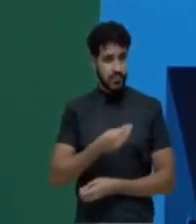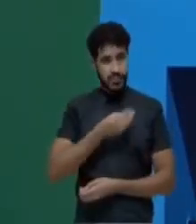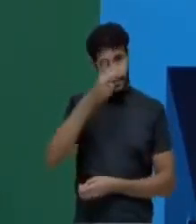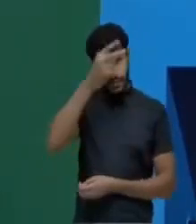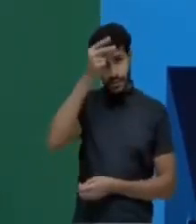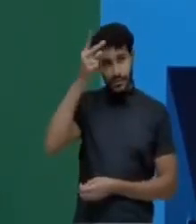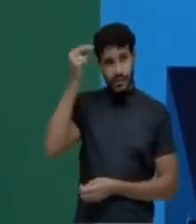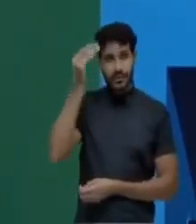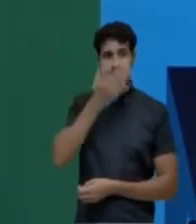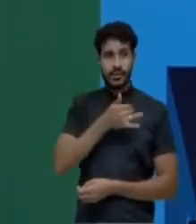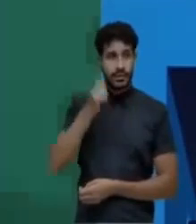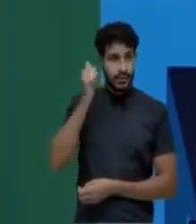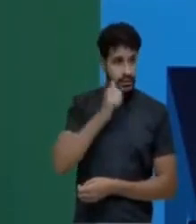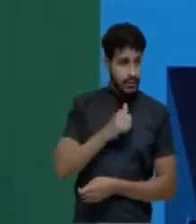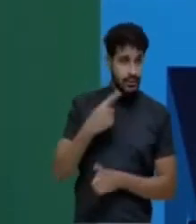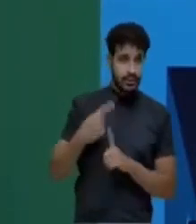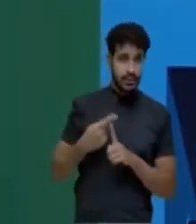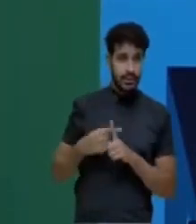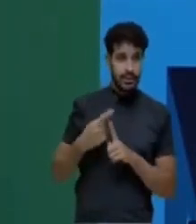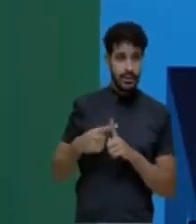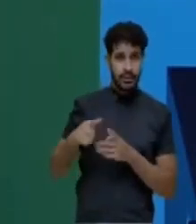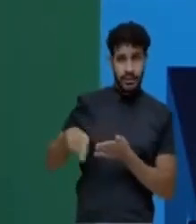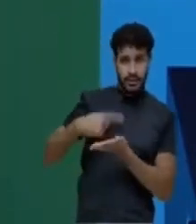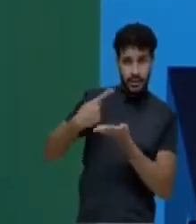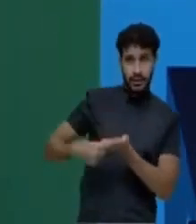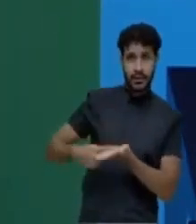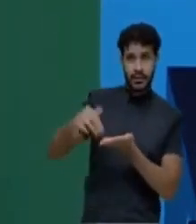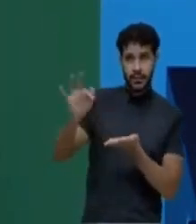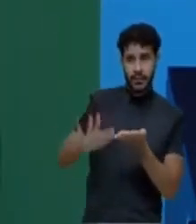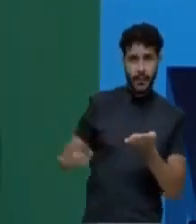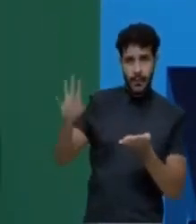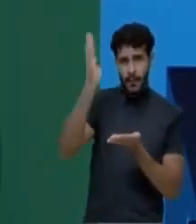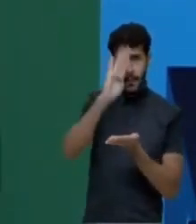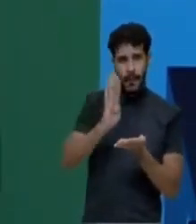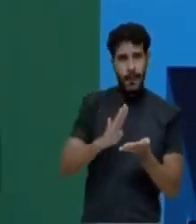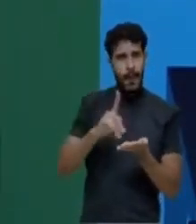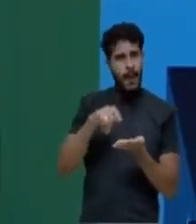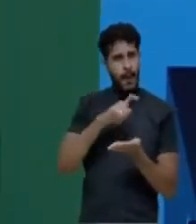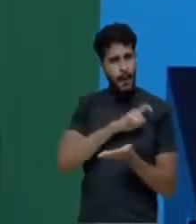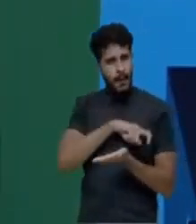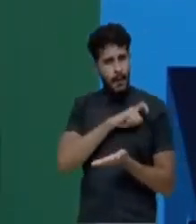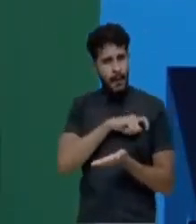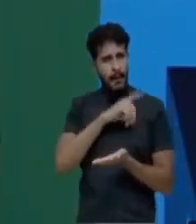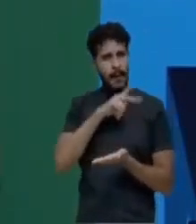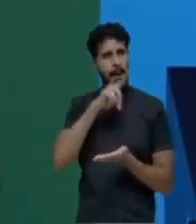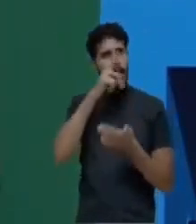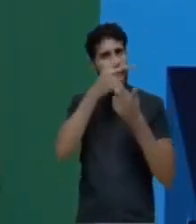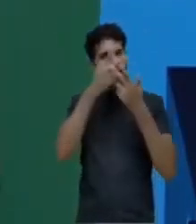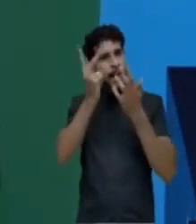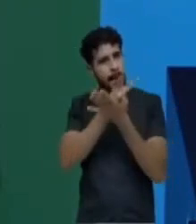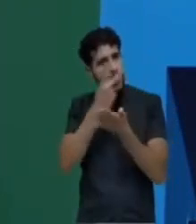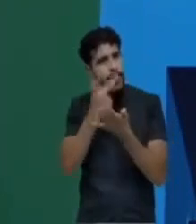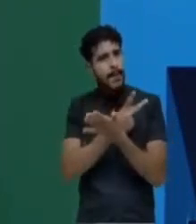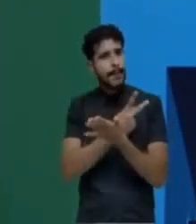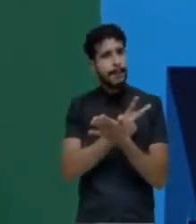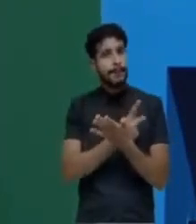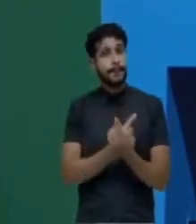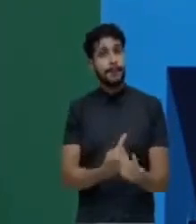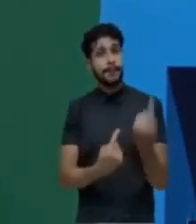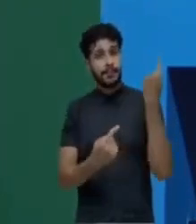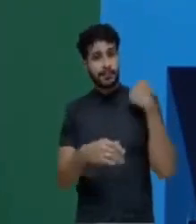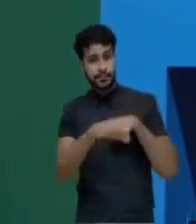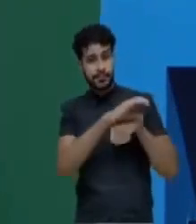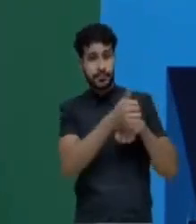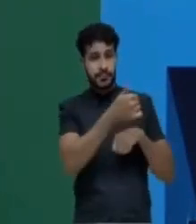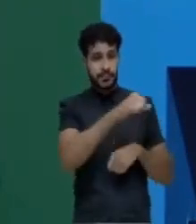e das prefeitas. Porque o Pacto Federativo no Brasil, ele é perverso. Ele é equivocado. Desde a Constituição de